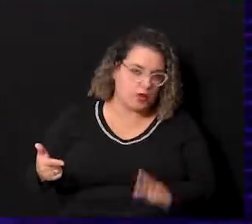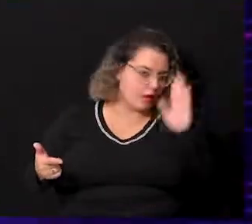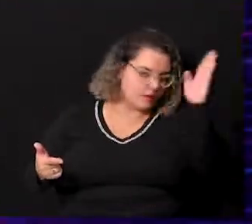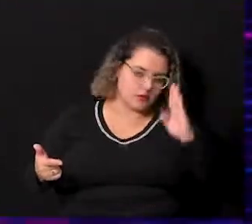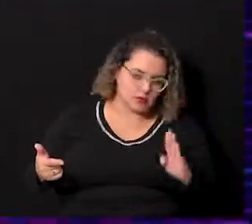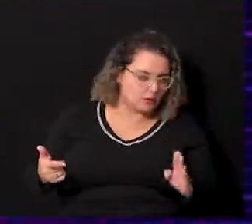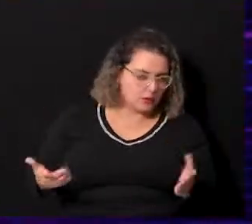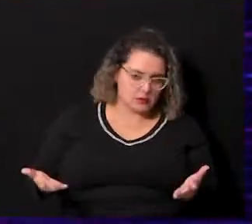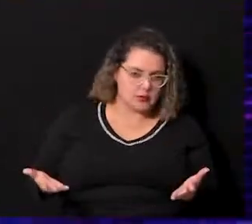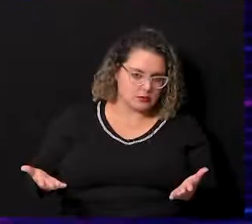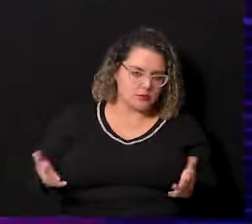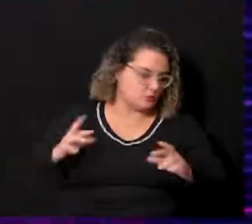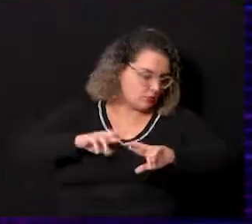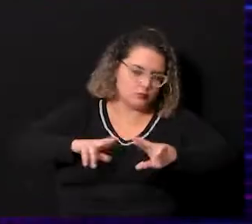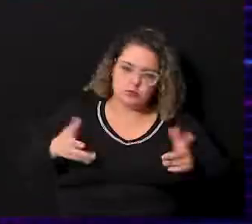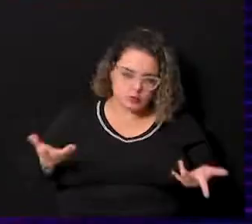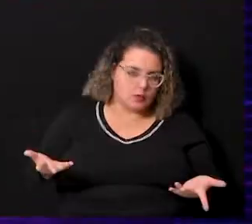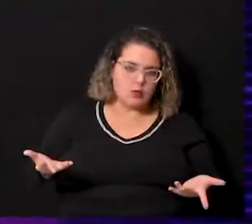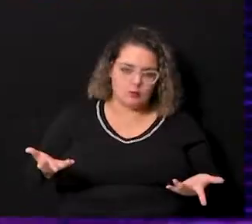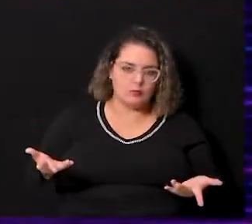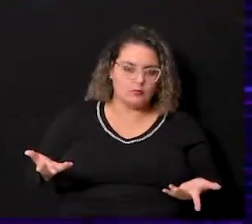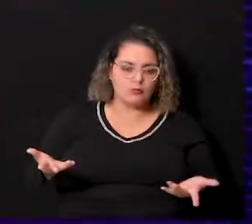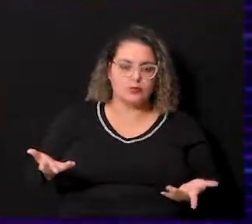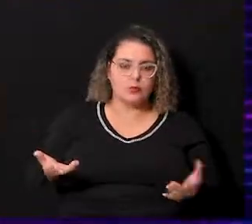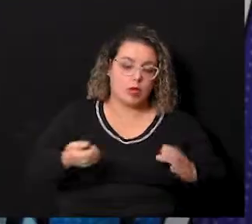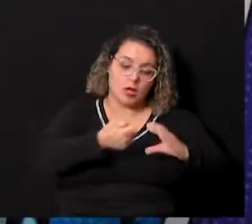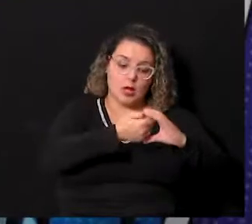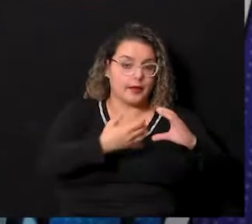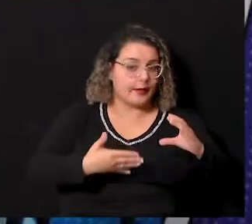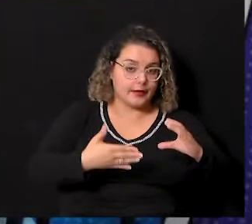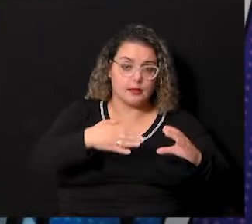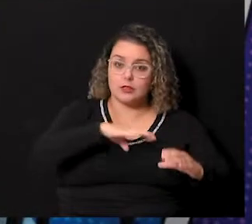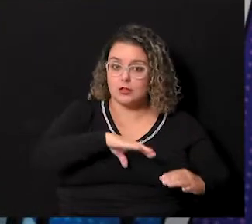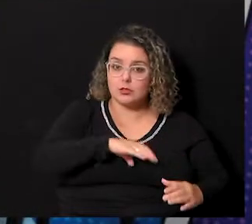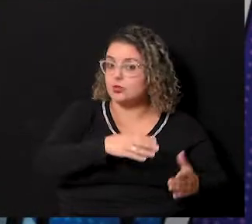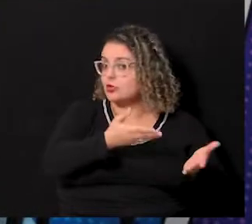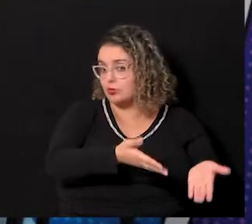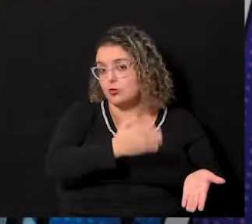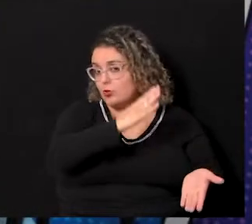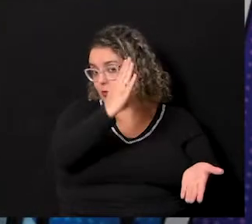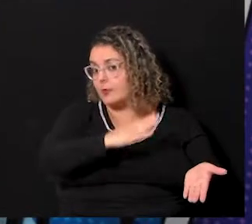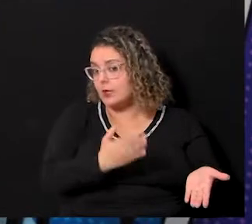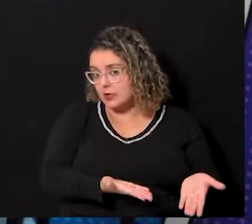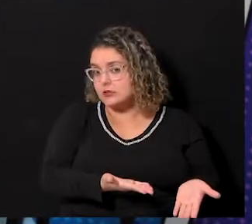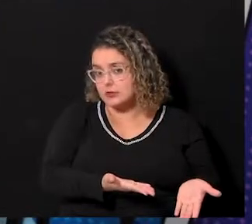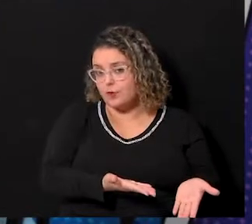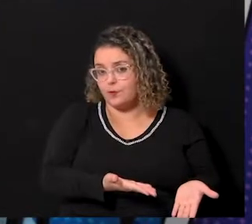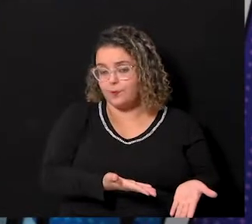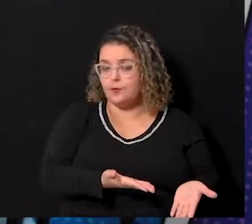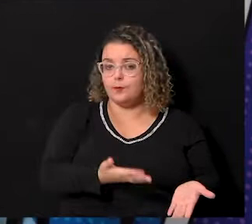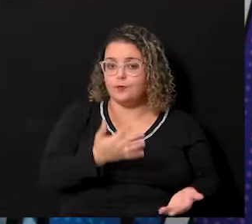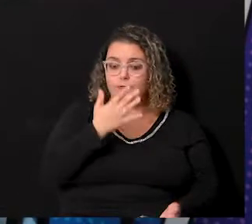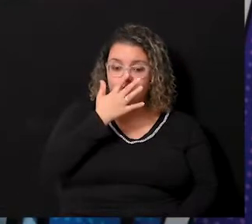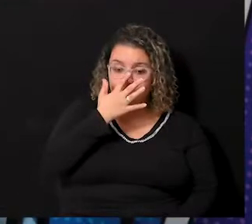isso no Brasil, no livro brasileiro, em português. Mas é